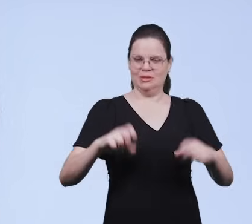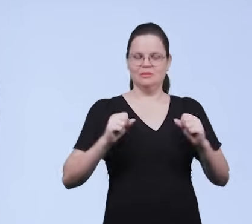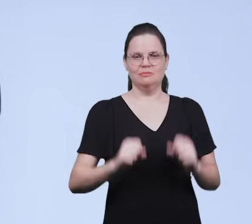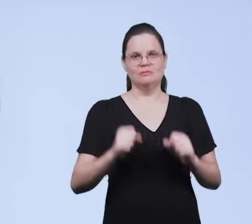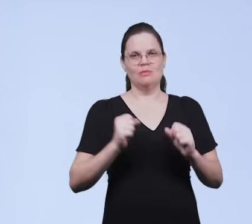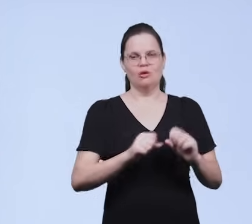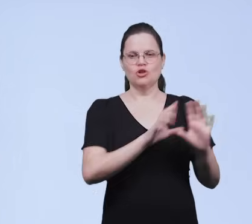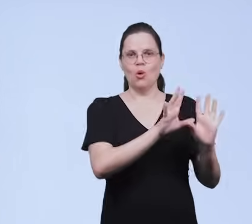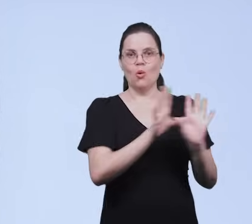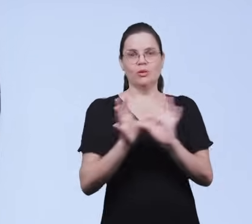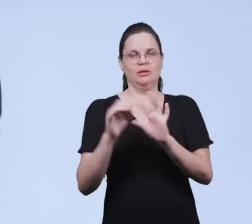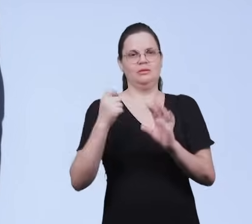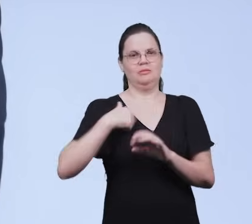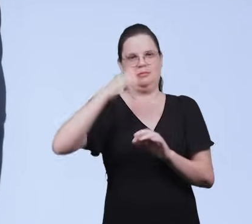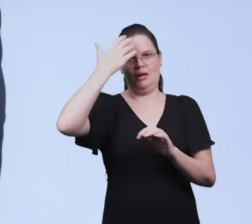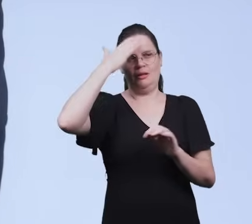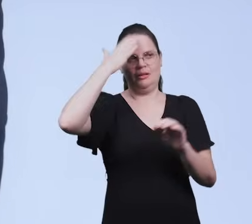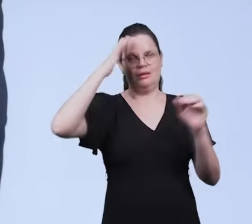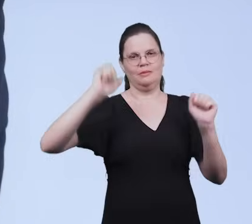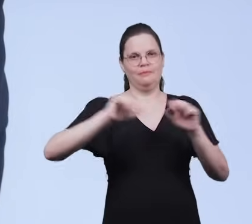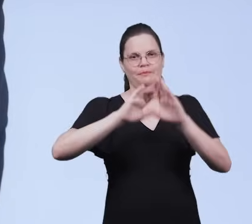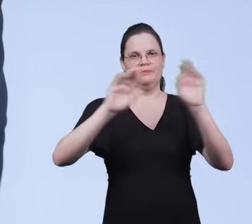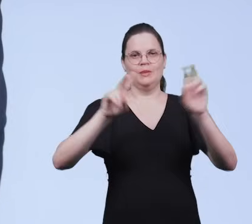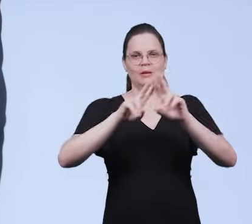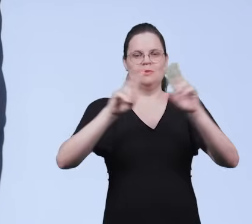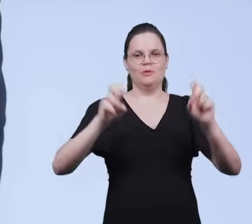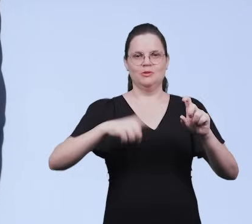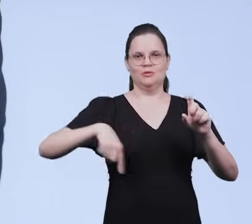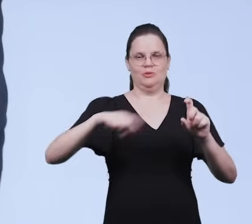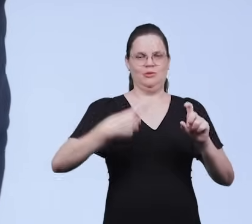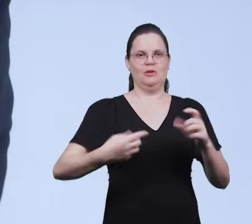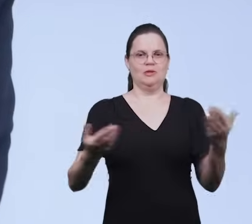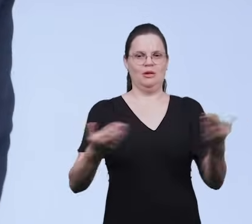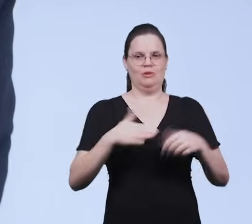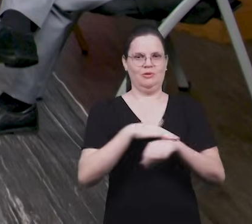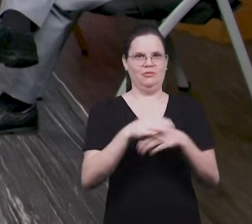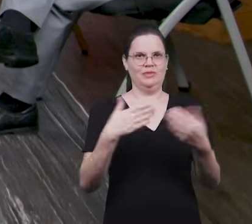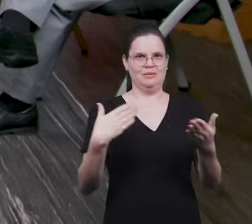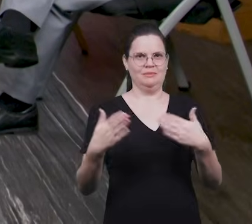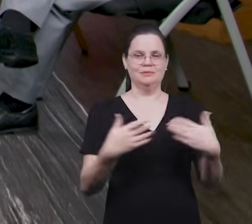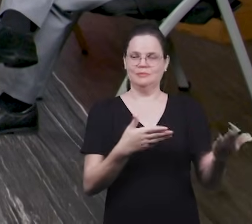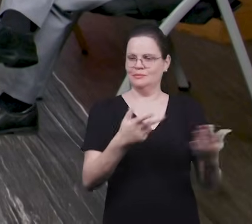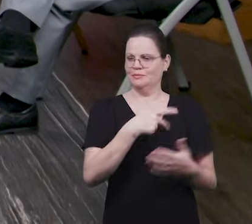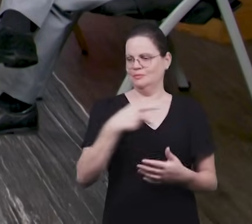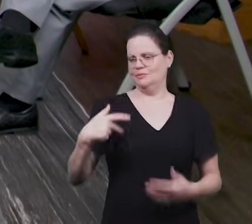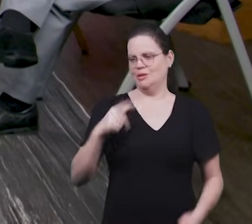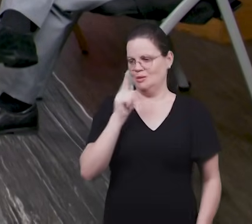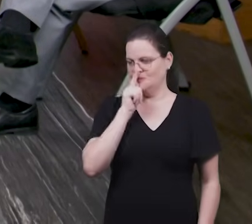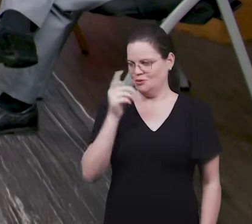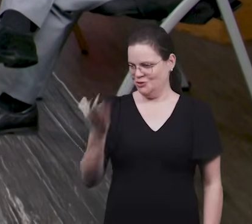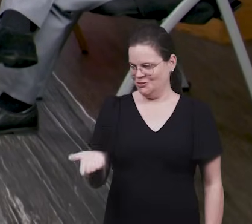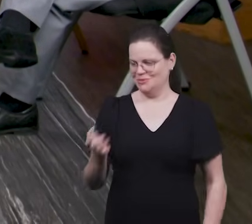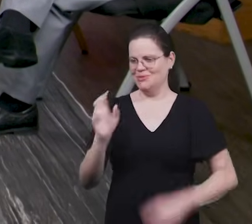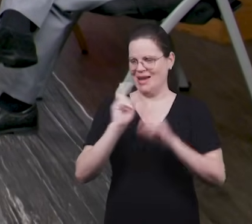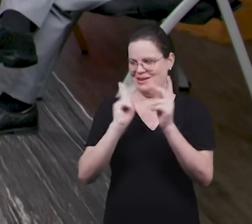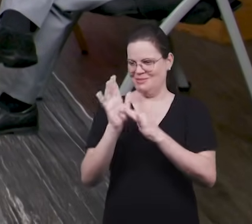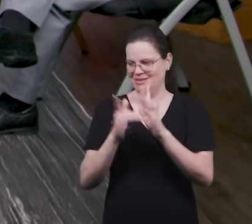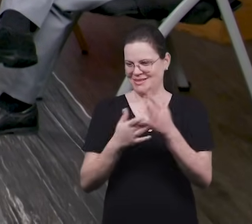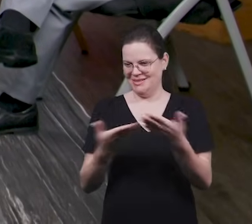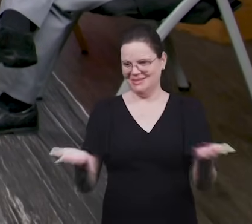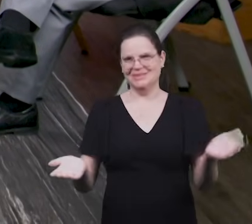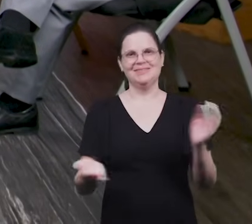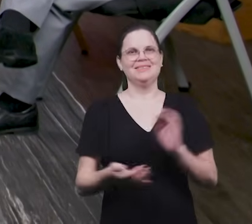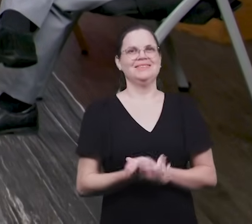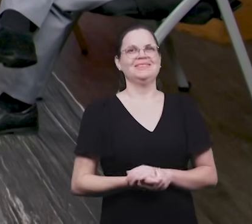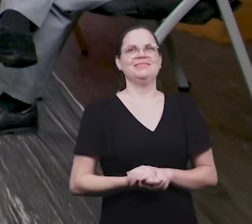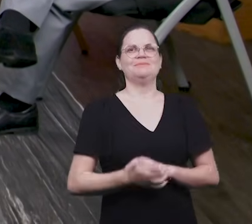estar contextualizado naquilo que é o assunto que a gente está tratando, tá bom? Então vamos lá, os pastores estamos aqui, pastor Gilson Souza, a paz do Senhor Jesus. A paz